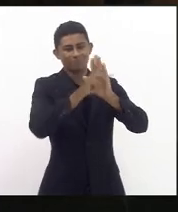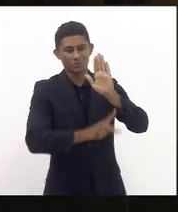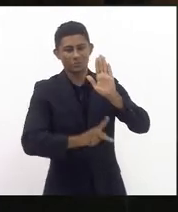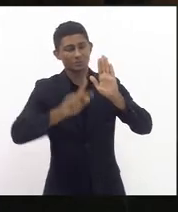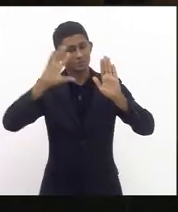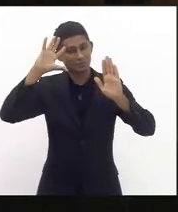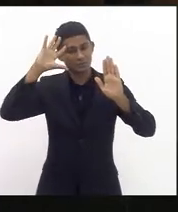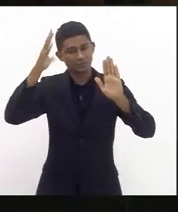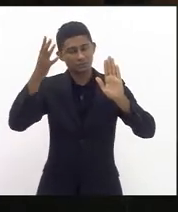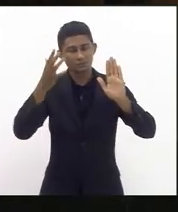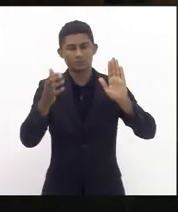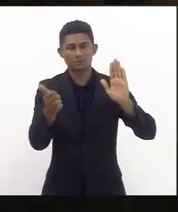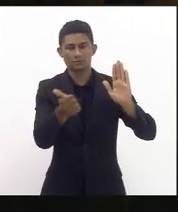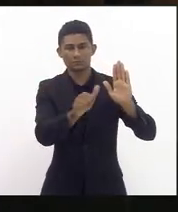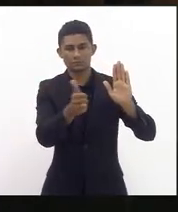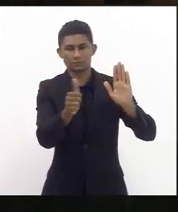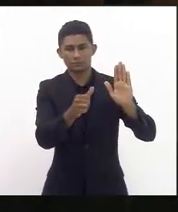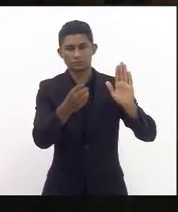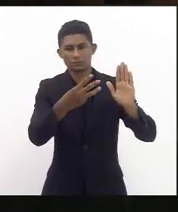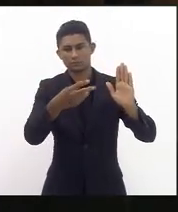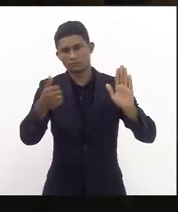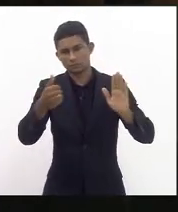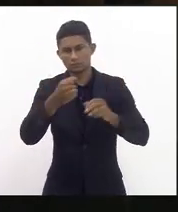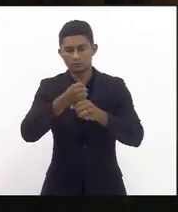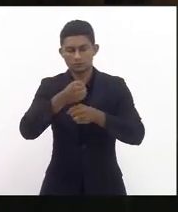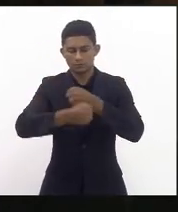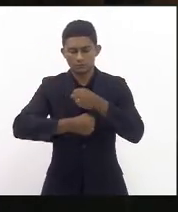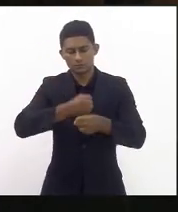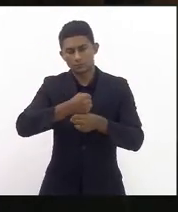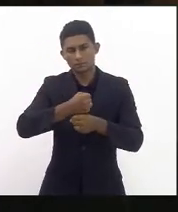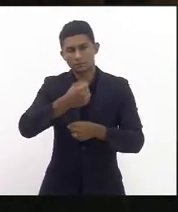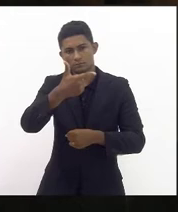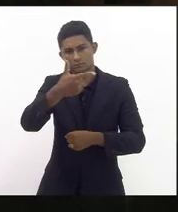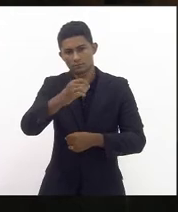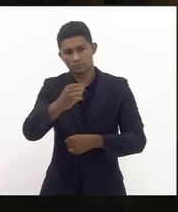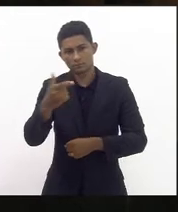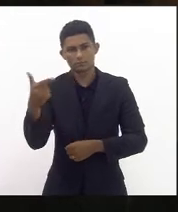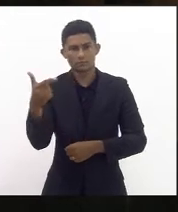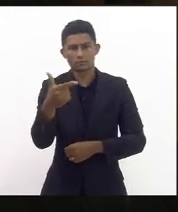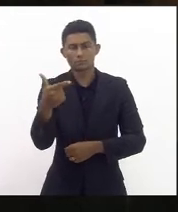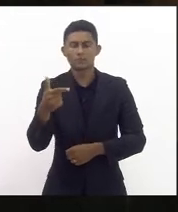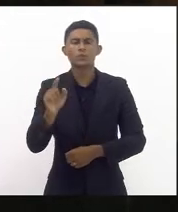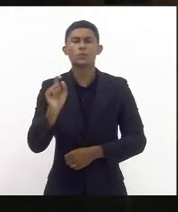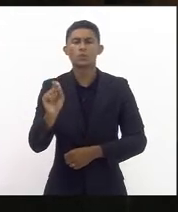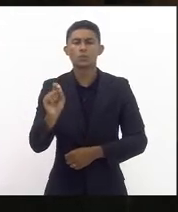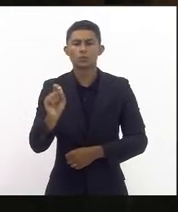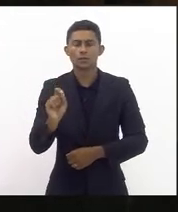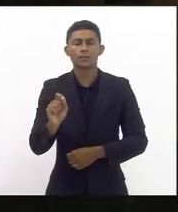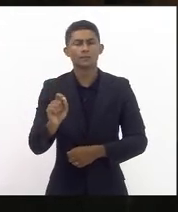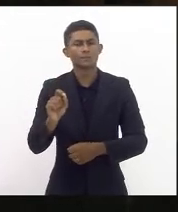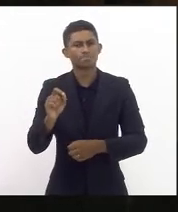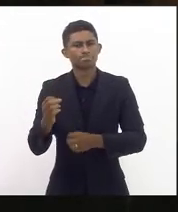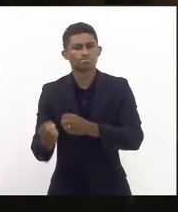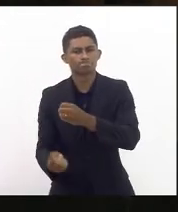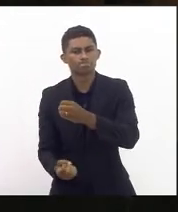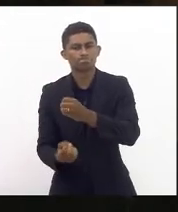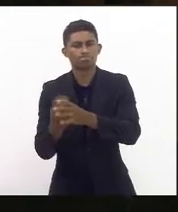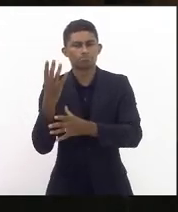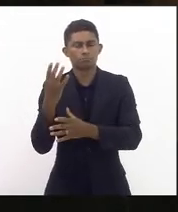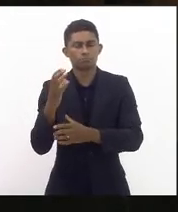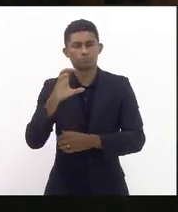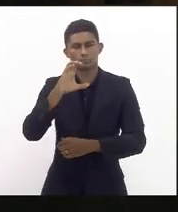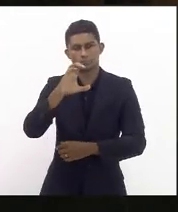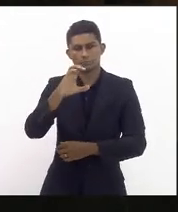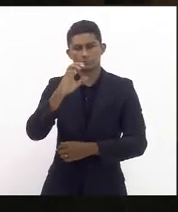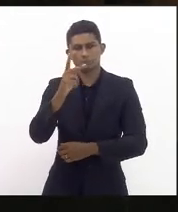projeto de resolução 1131 de 2022, que cria a Comissão